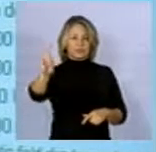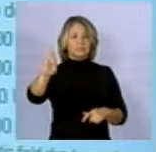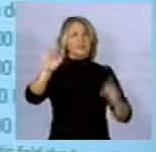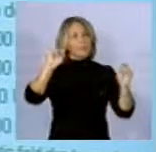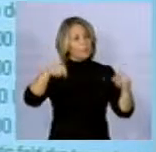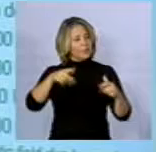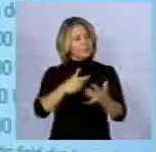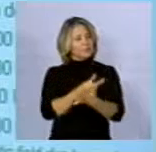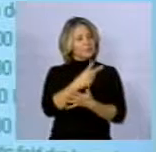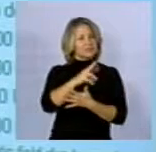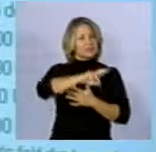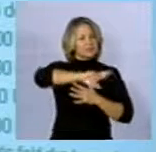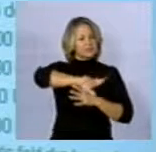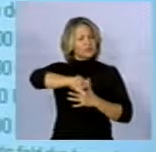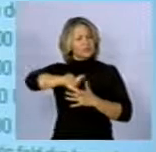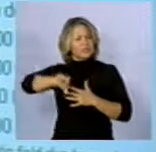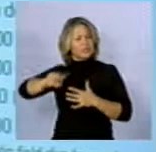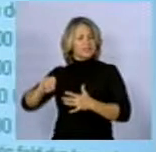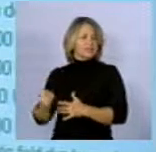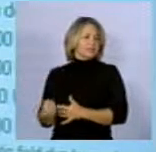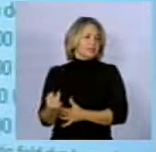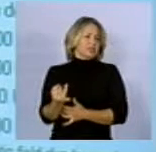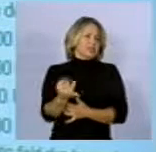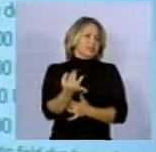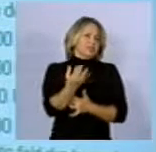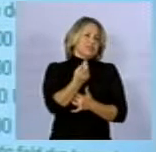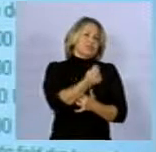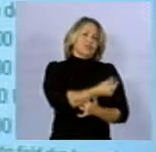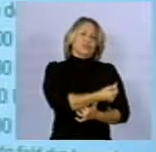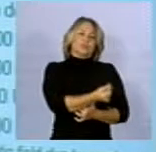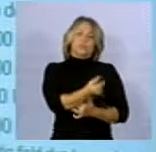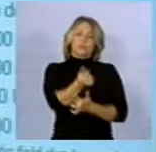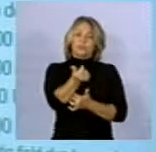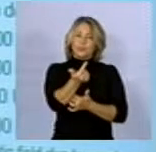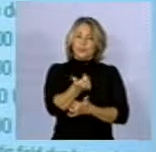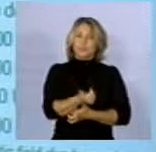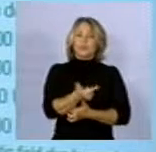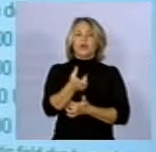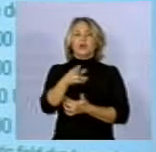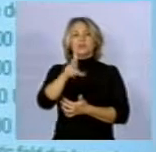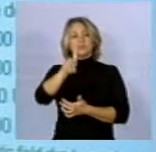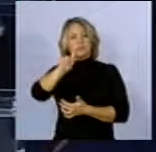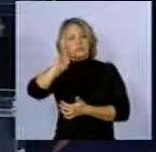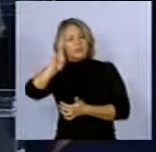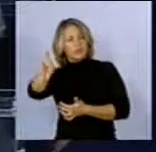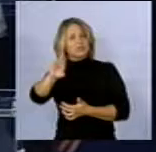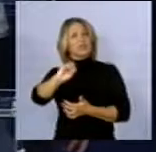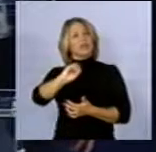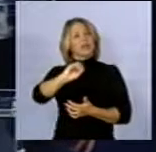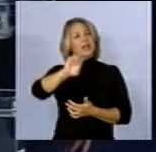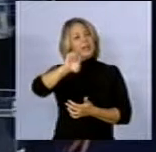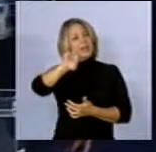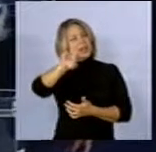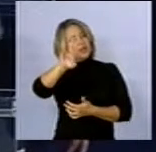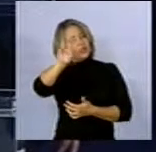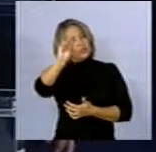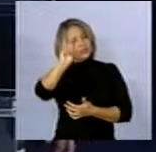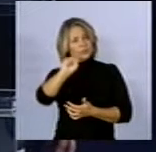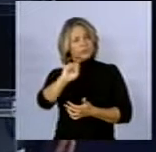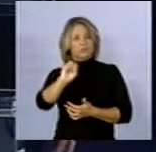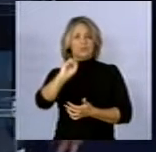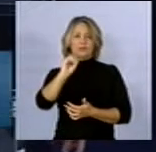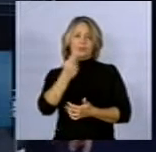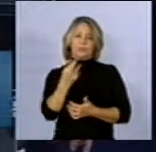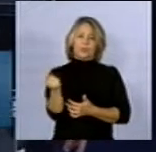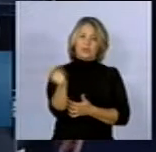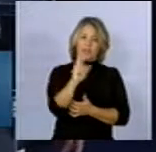seriam vários bilhões de dólares, euros ou reais. As ordens de magnitudes